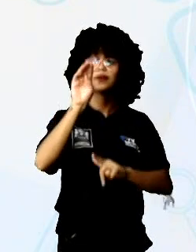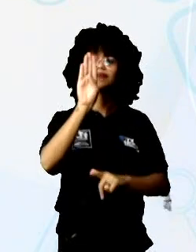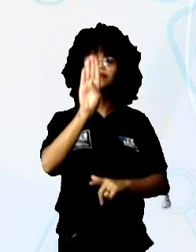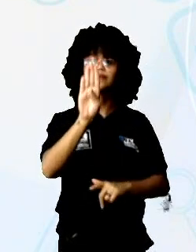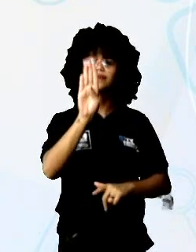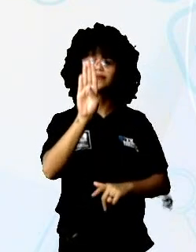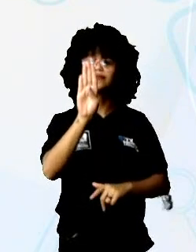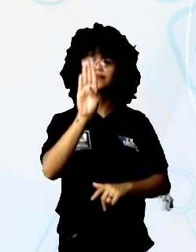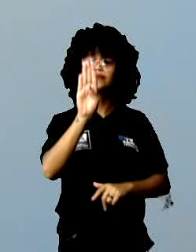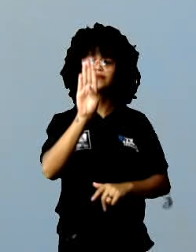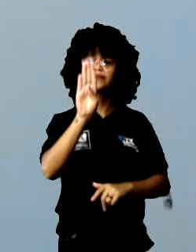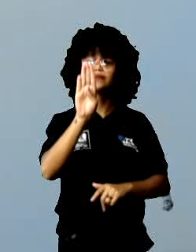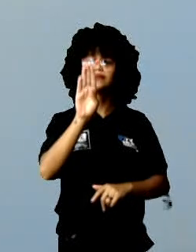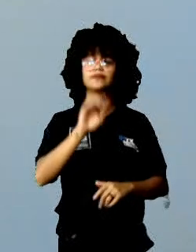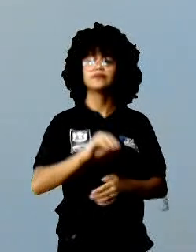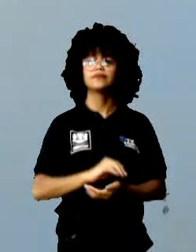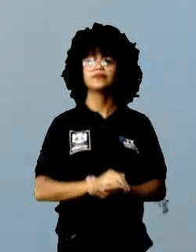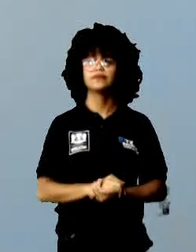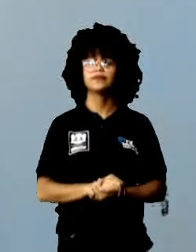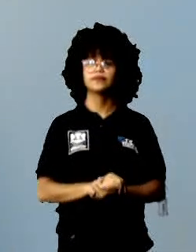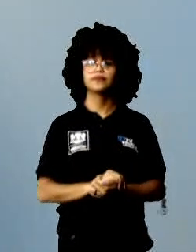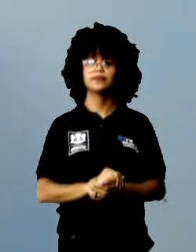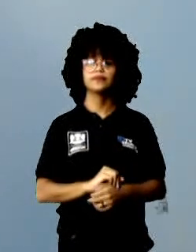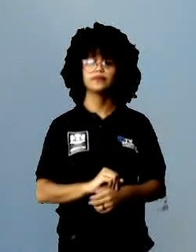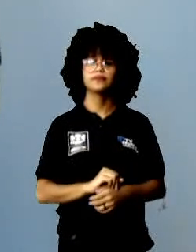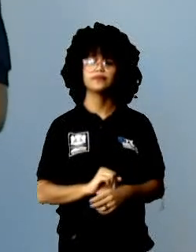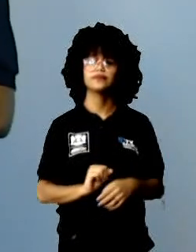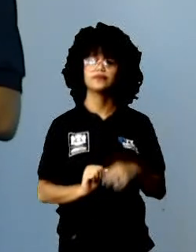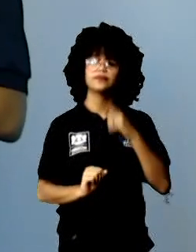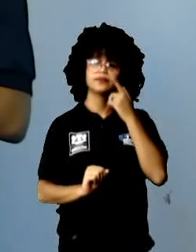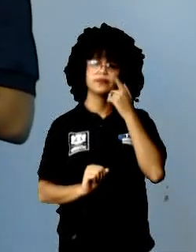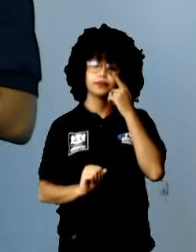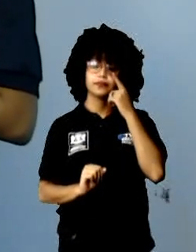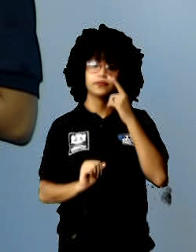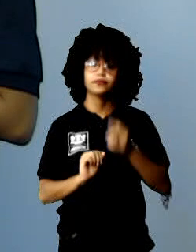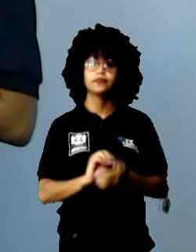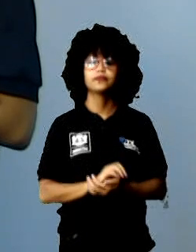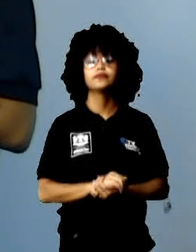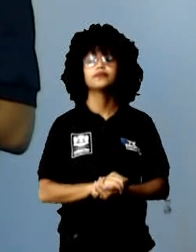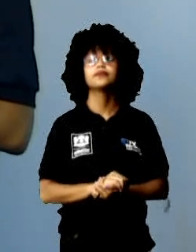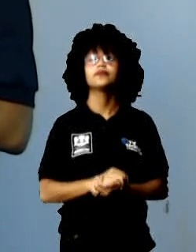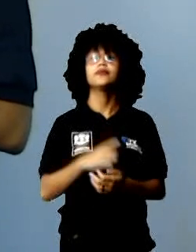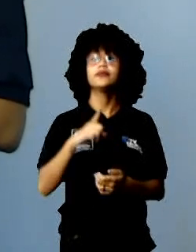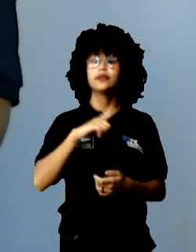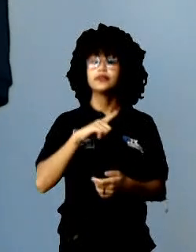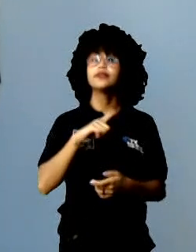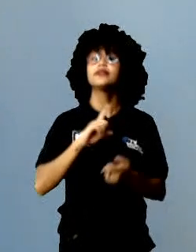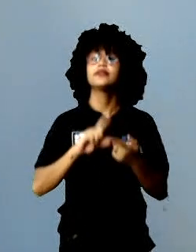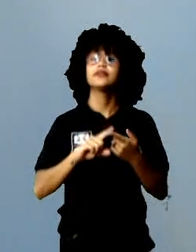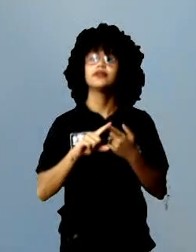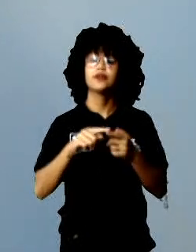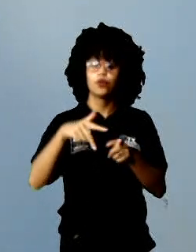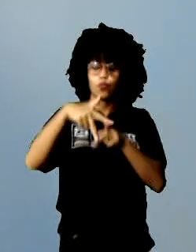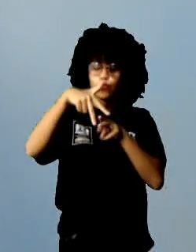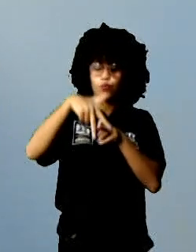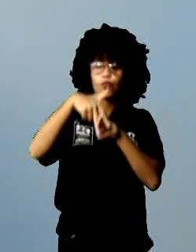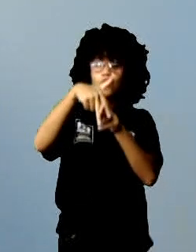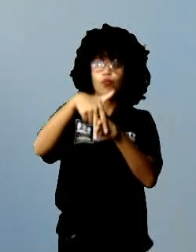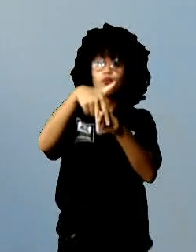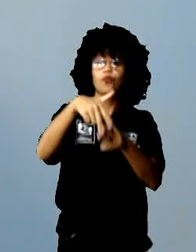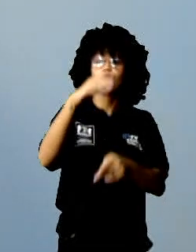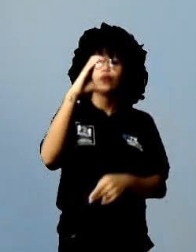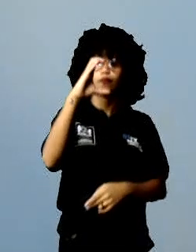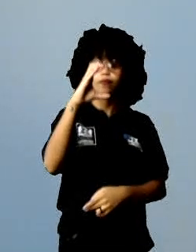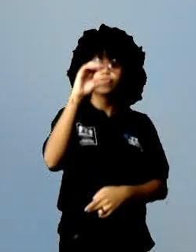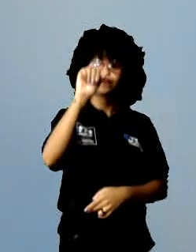olha aqui ó com a letra b e tenho cavalo